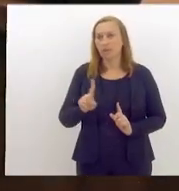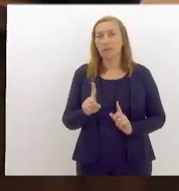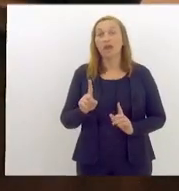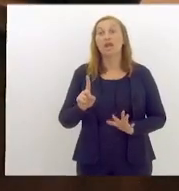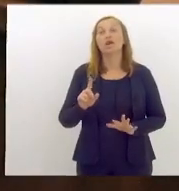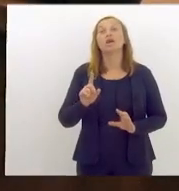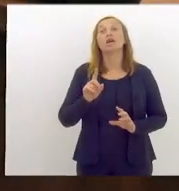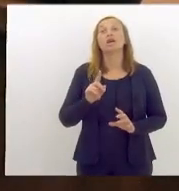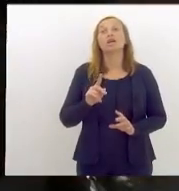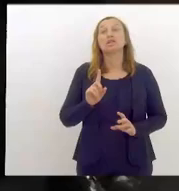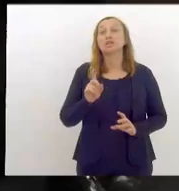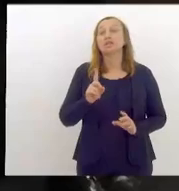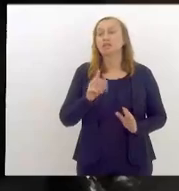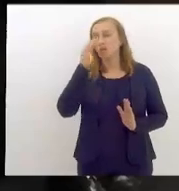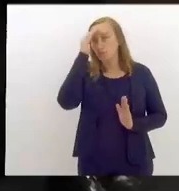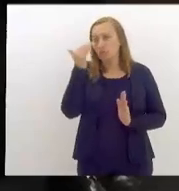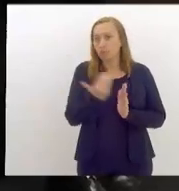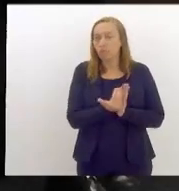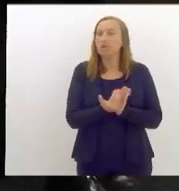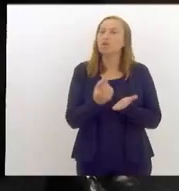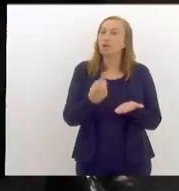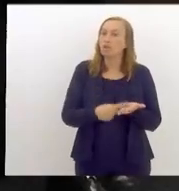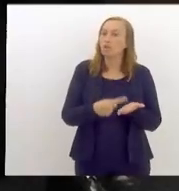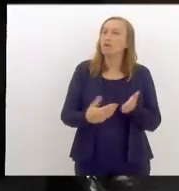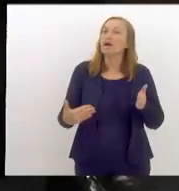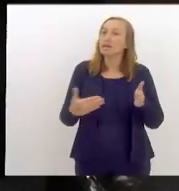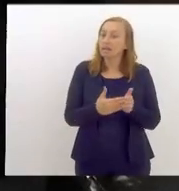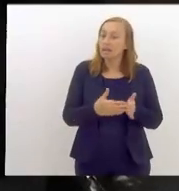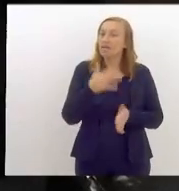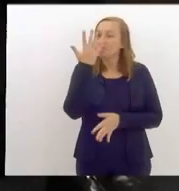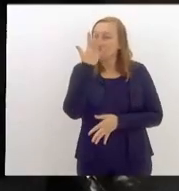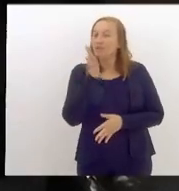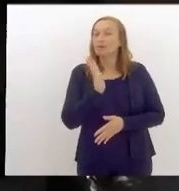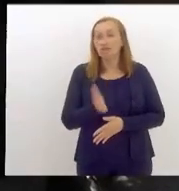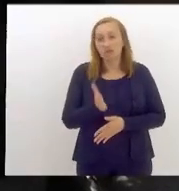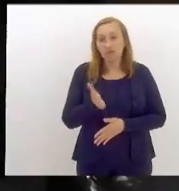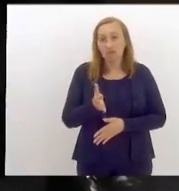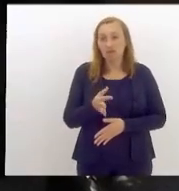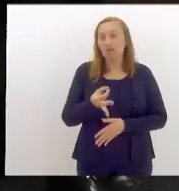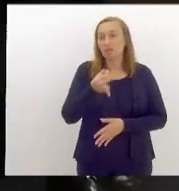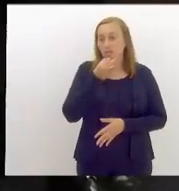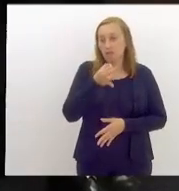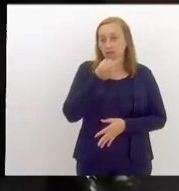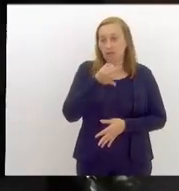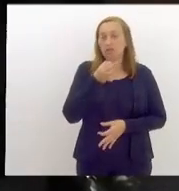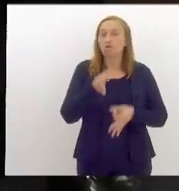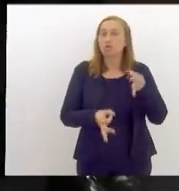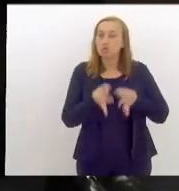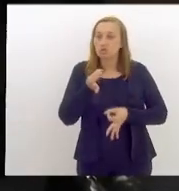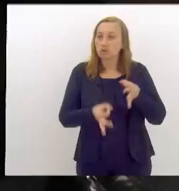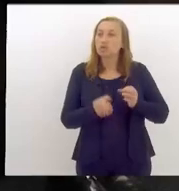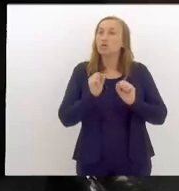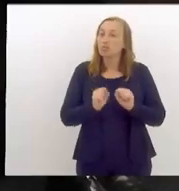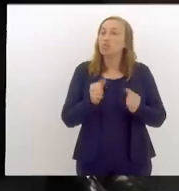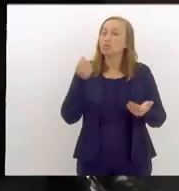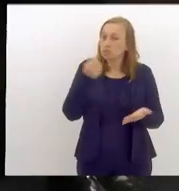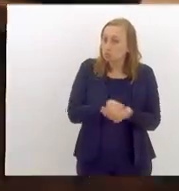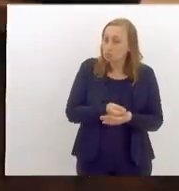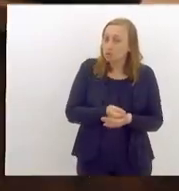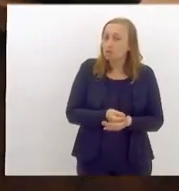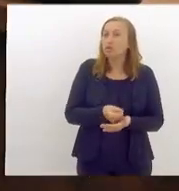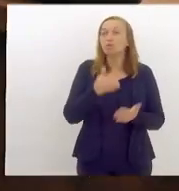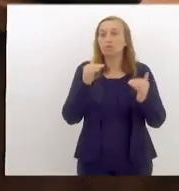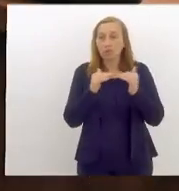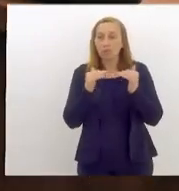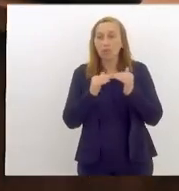eu falei Se não cumprir o acordo até fevereiro já tem um instrumento jurídico não obstante essa discussão agora que ele pode cumprir o acordo